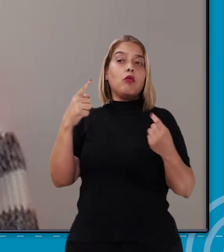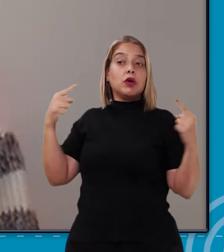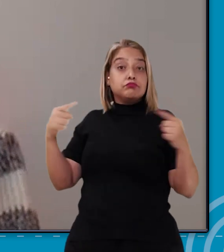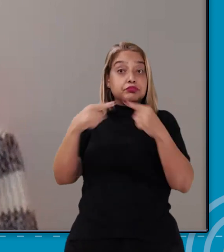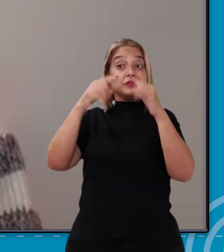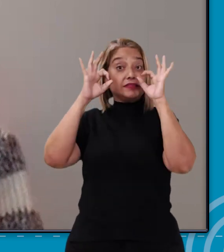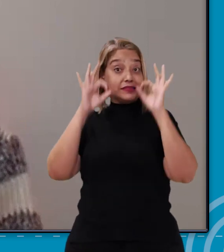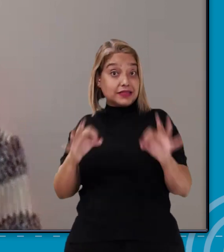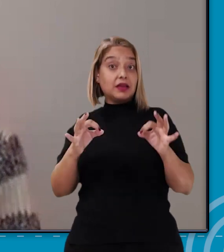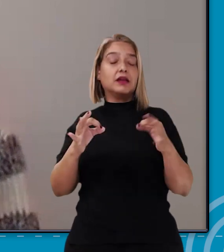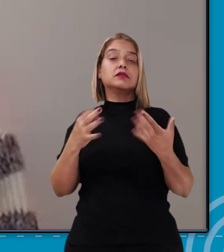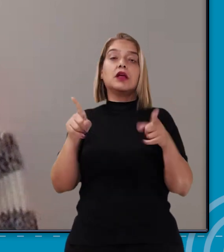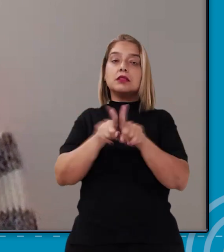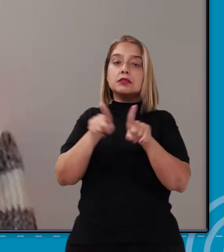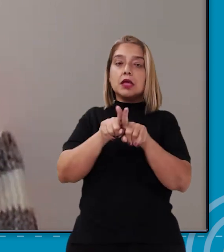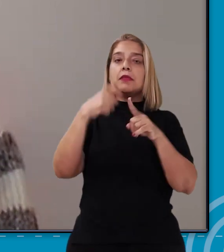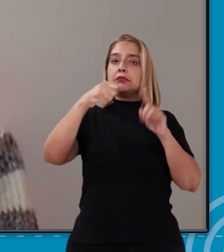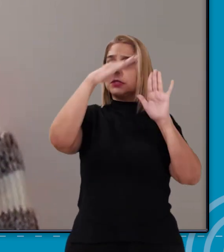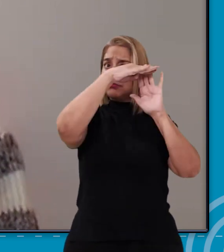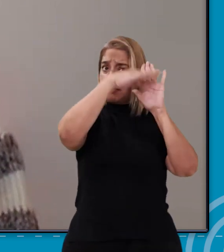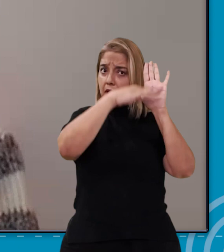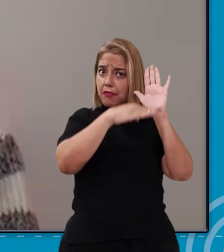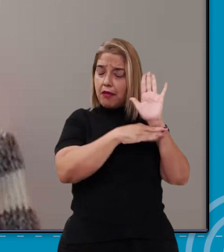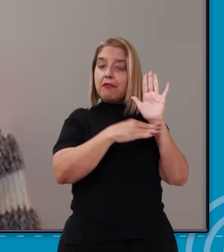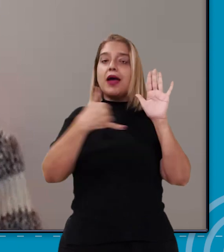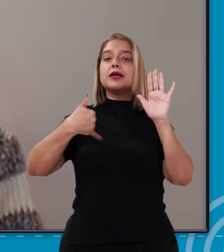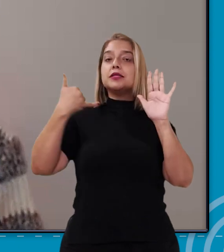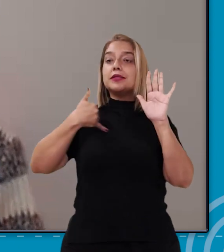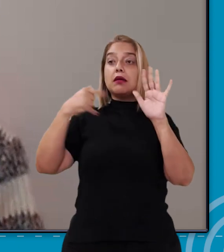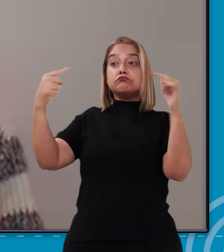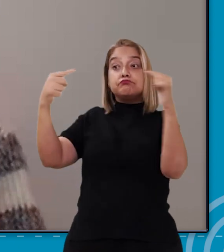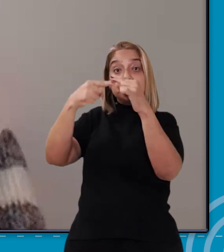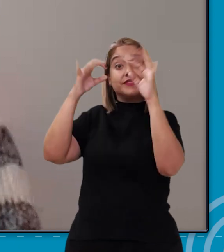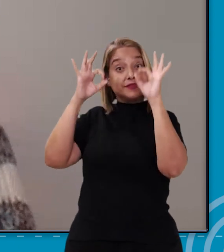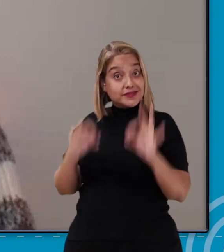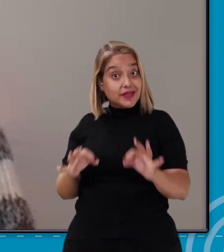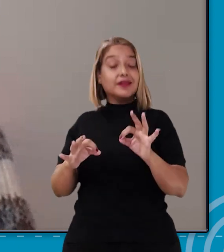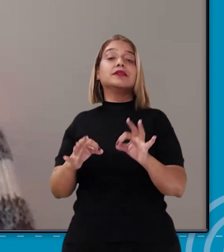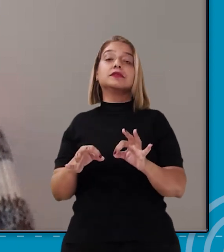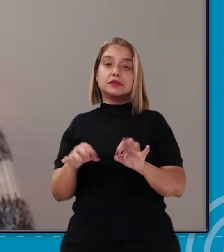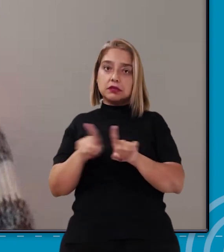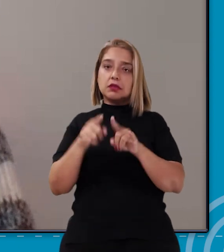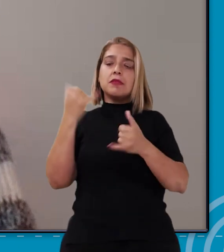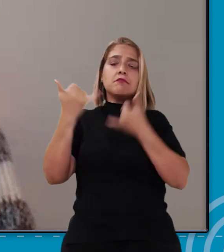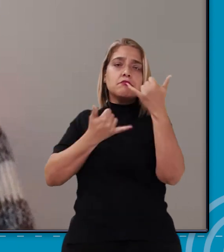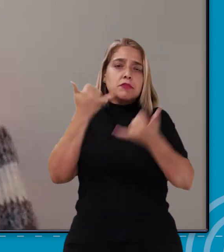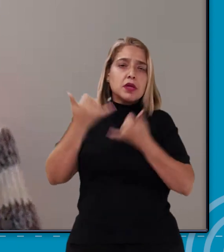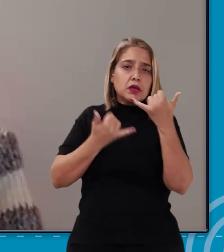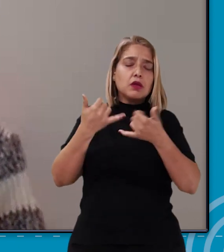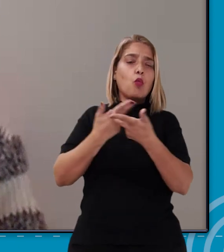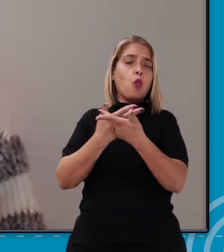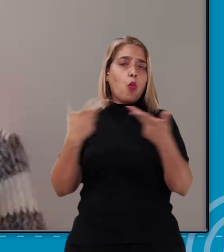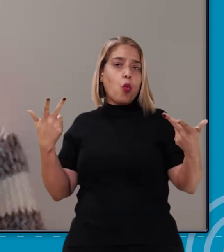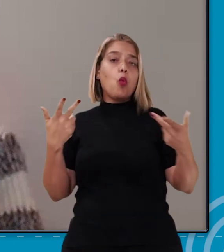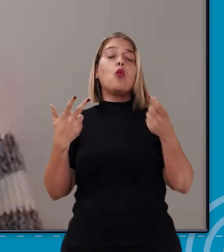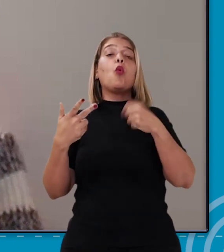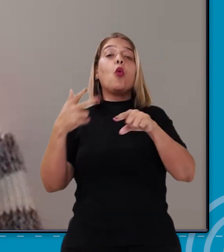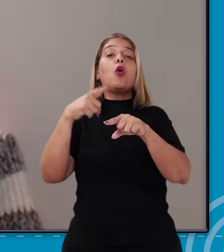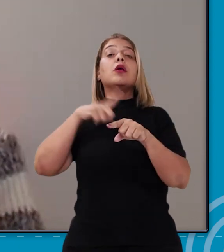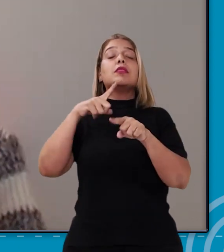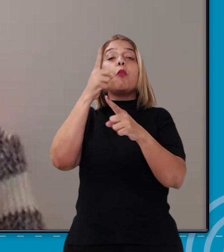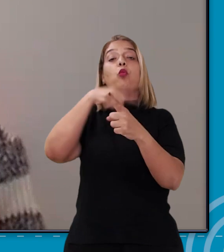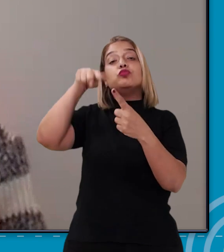curadoria baseada em critérios que o professor estabeleça, critérios como adequação para a faixa etária, pertinência